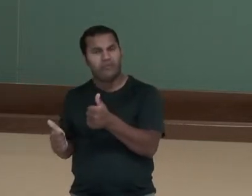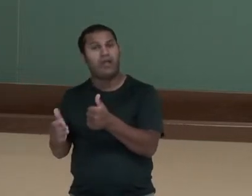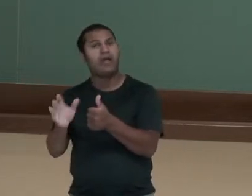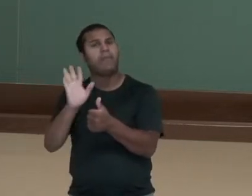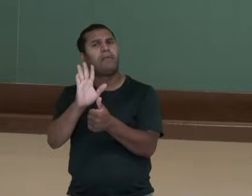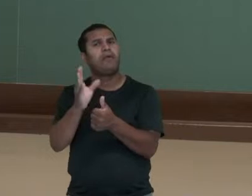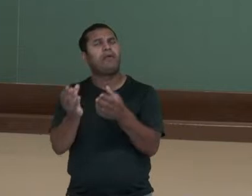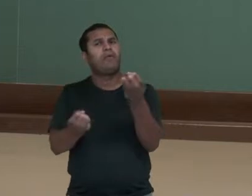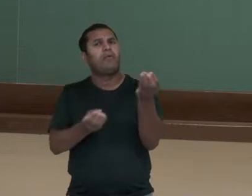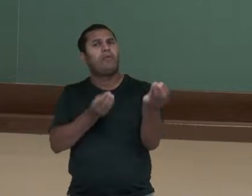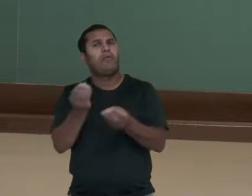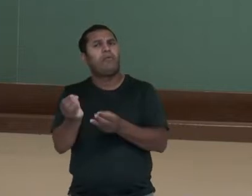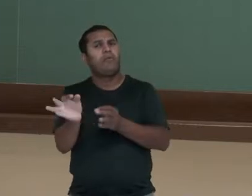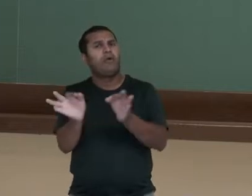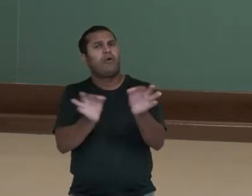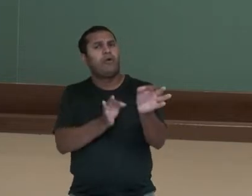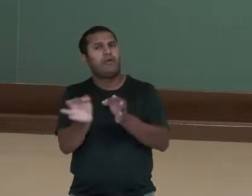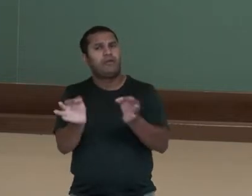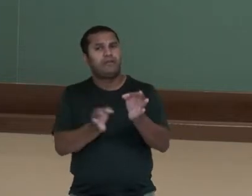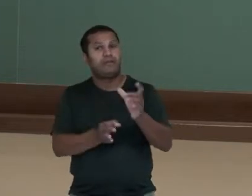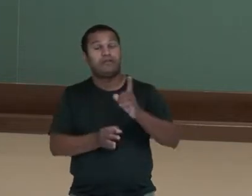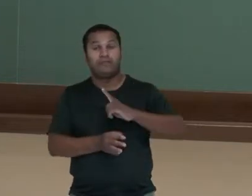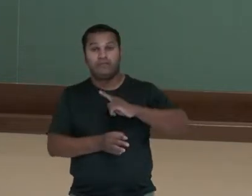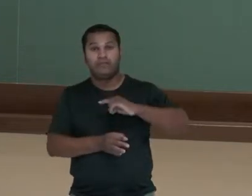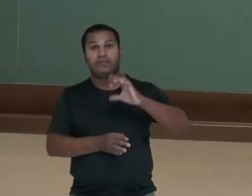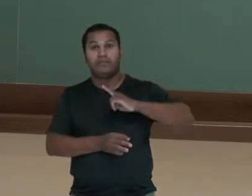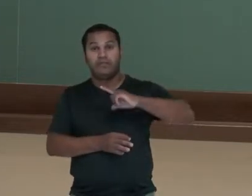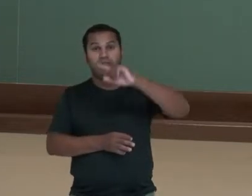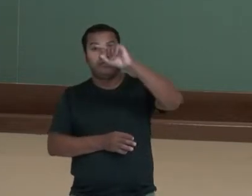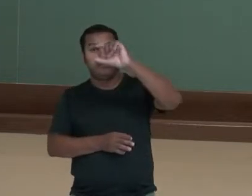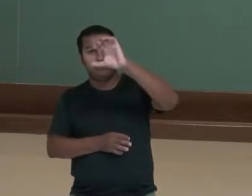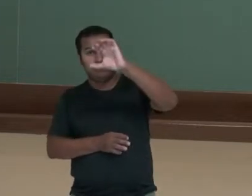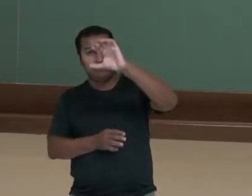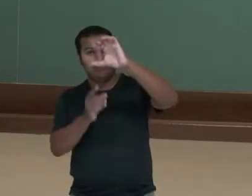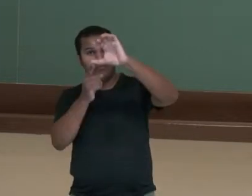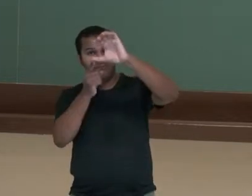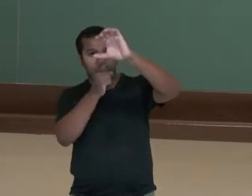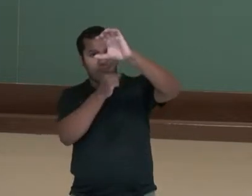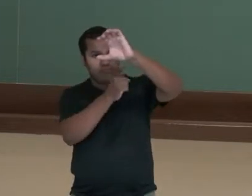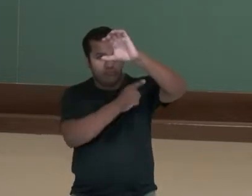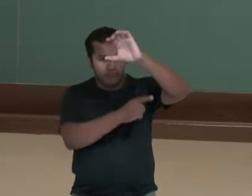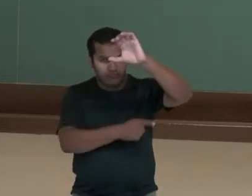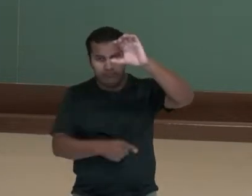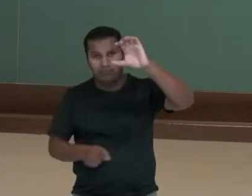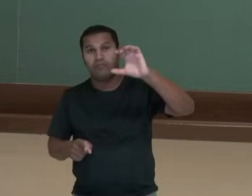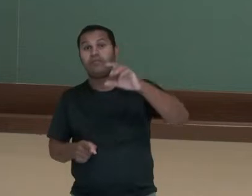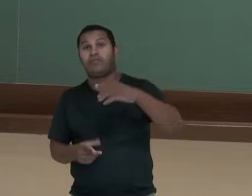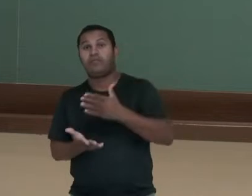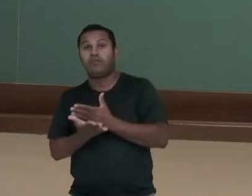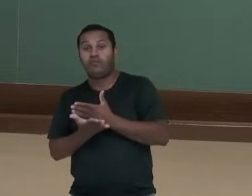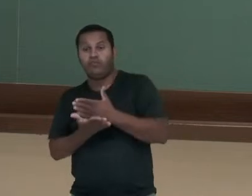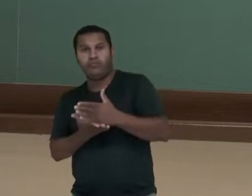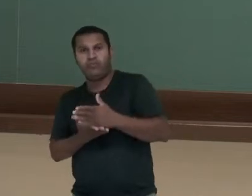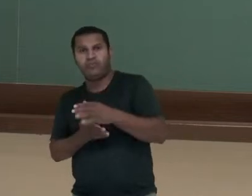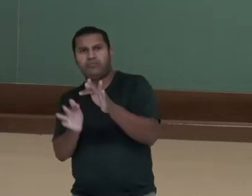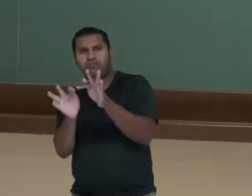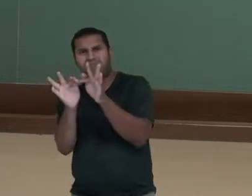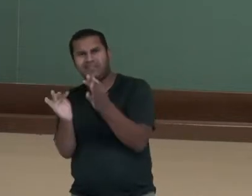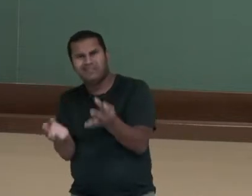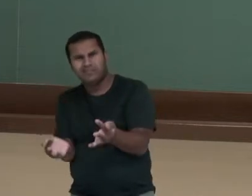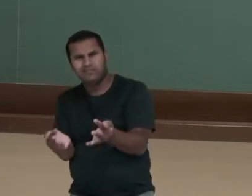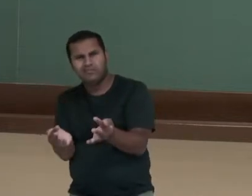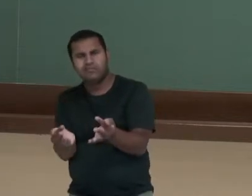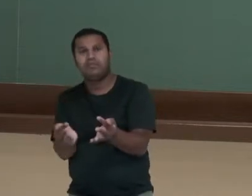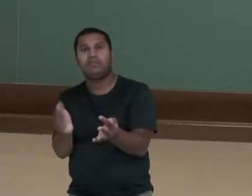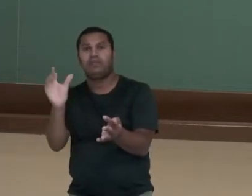classificados de acordo com o seu nível hierárquico. Quanto menos características, quanto mais simples, ele vai estar nos níveis